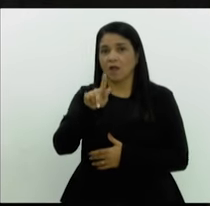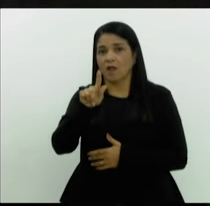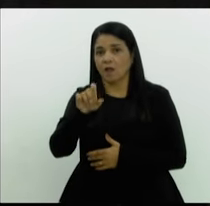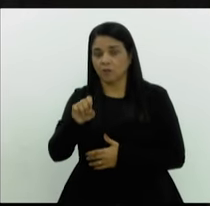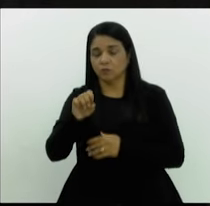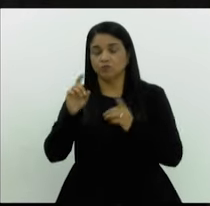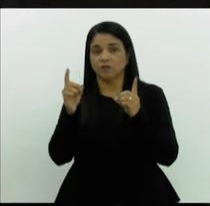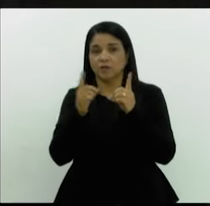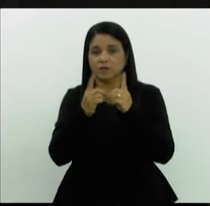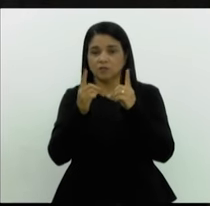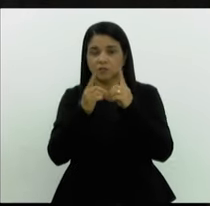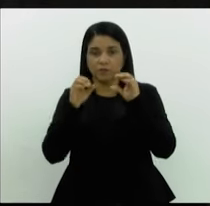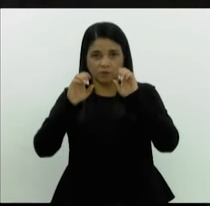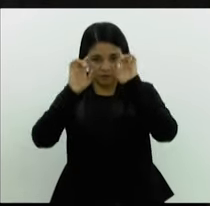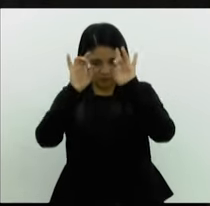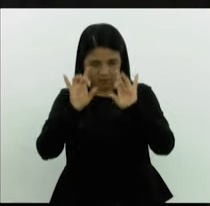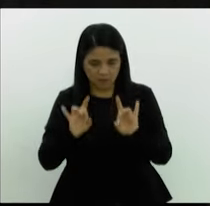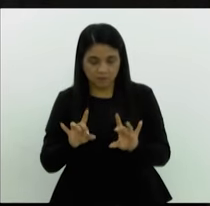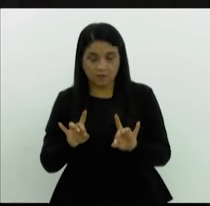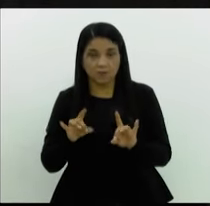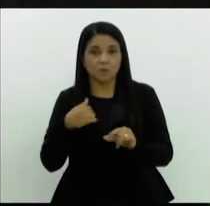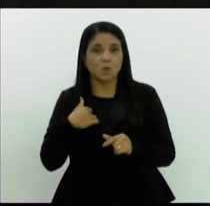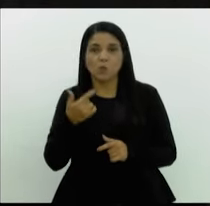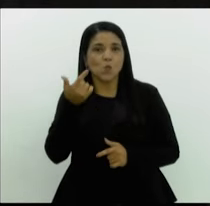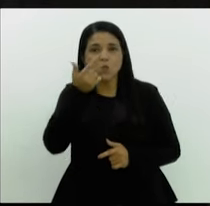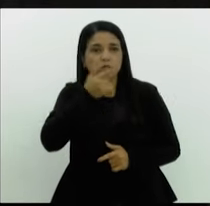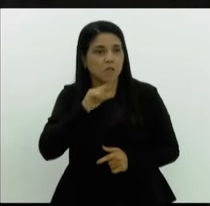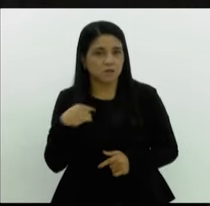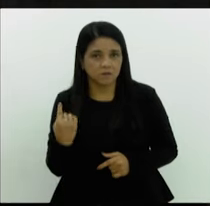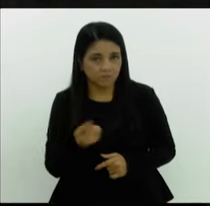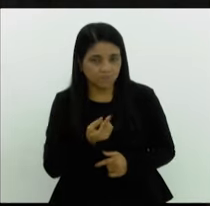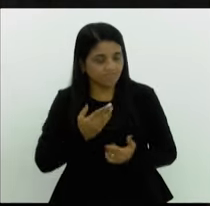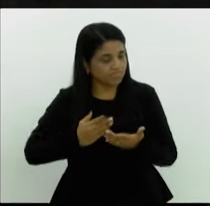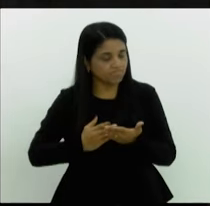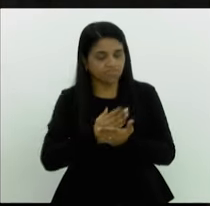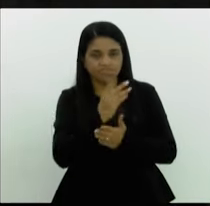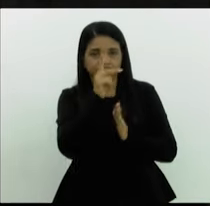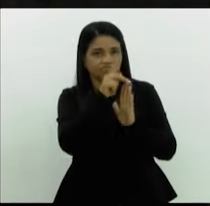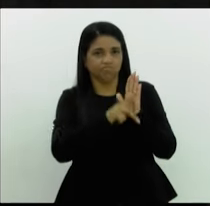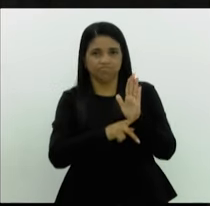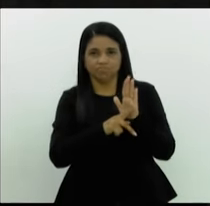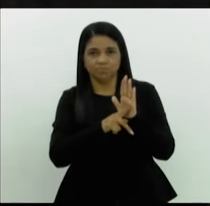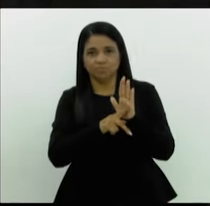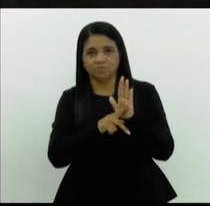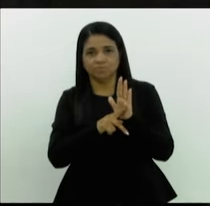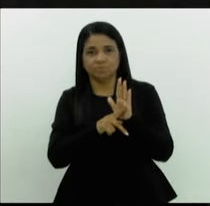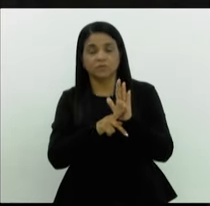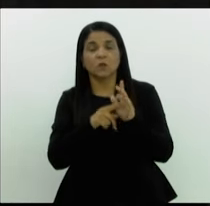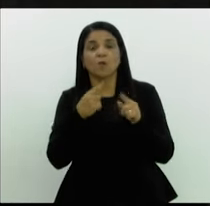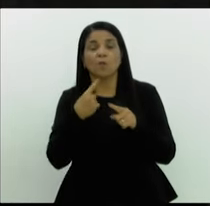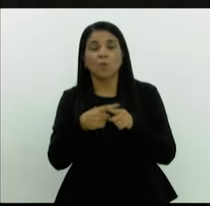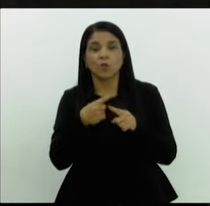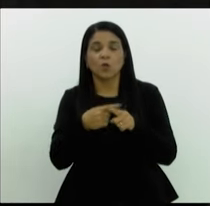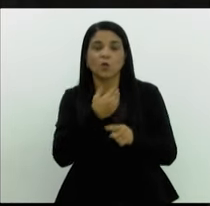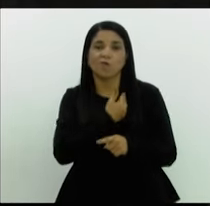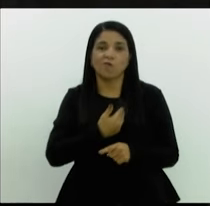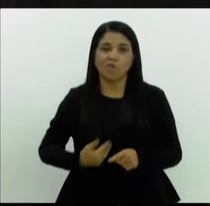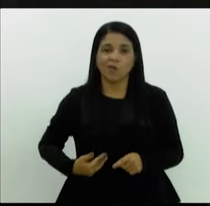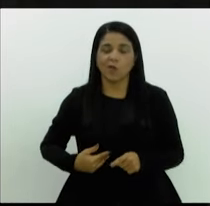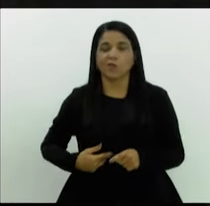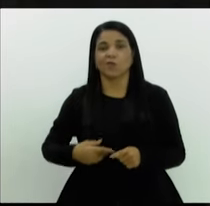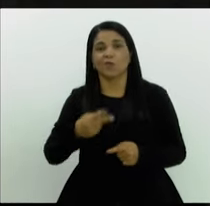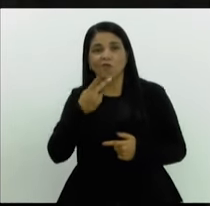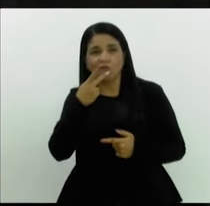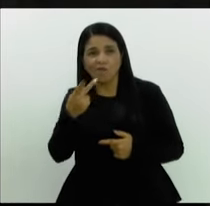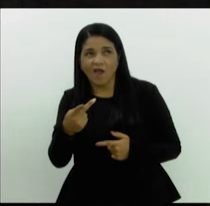especializado. Mas a gente não consegue aprovar esse projeto porque o governo argumenta que é um projeto